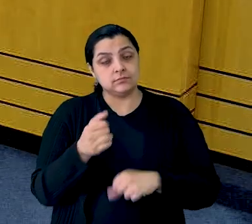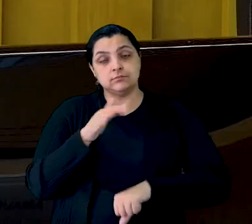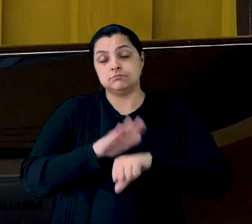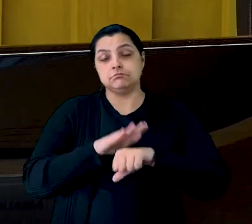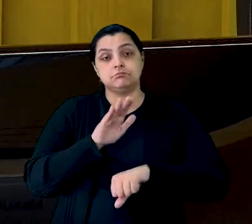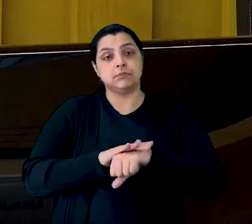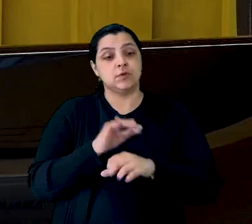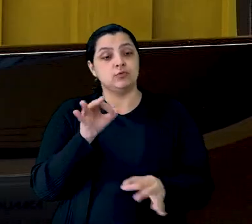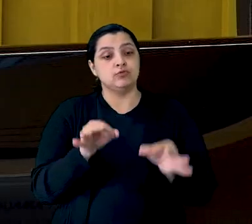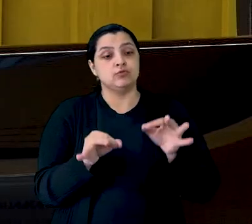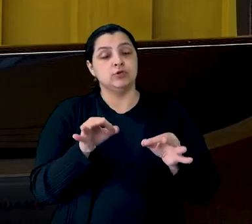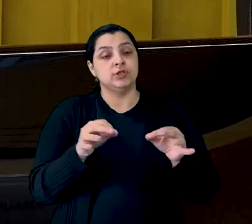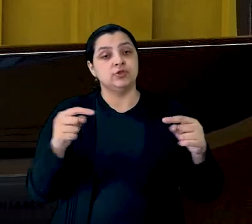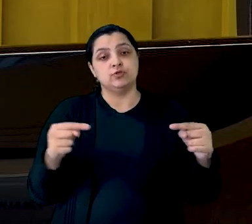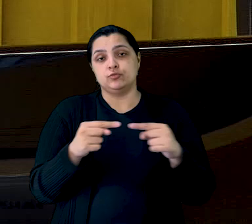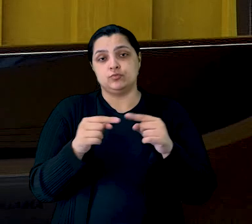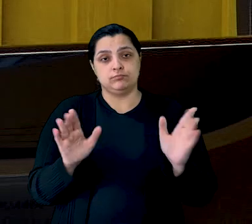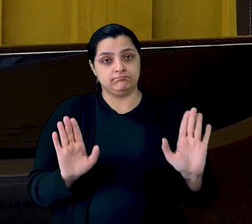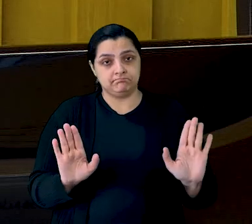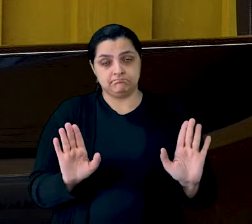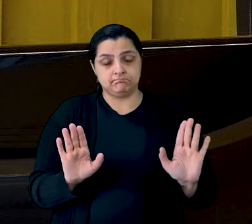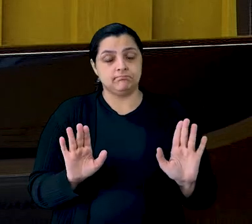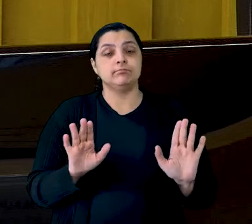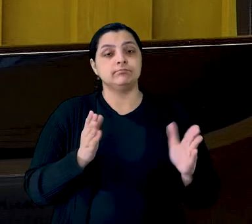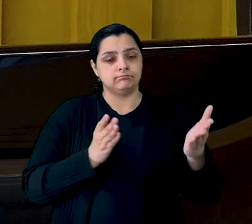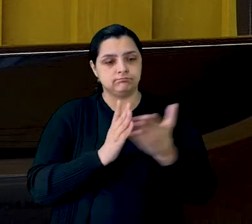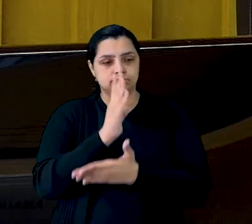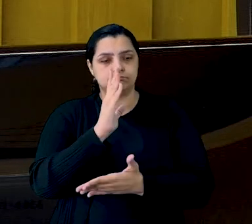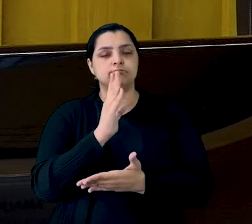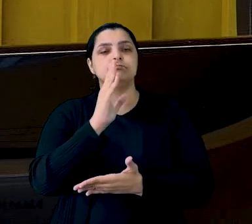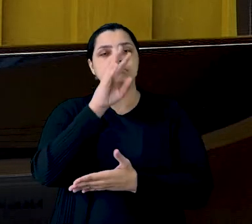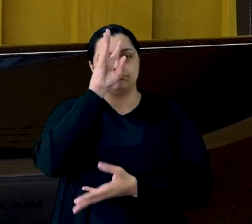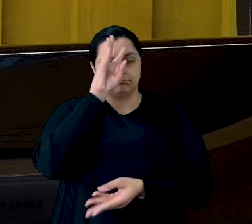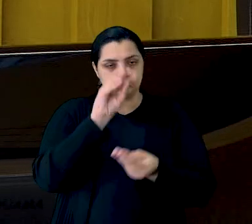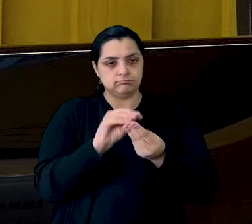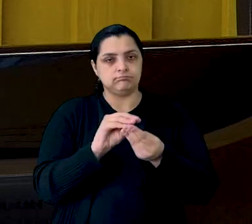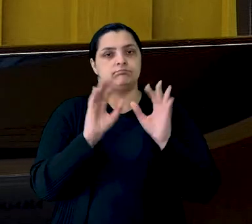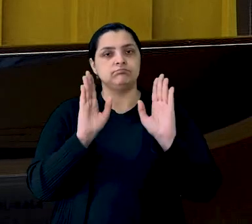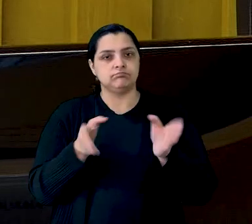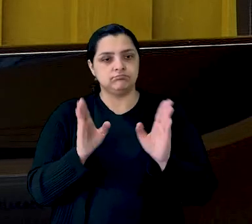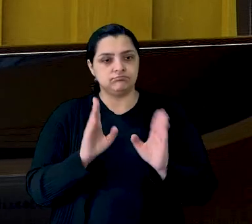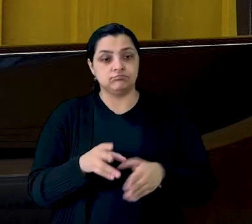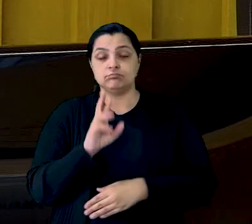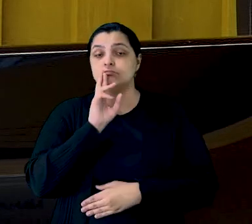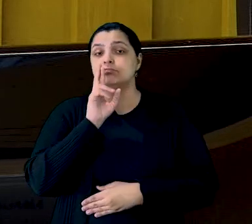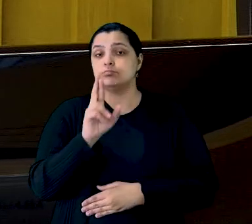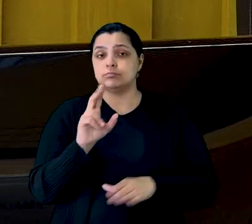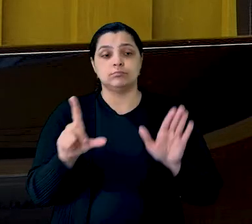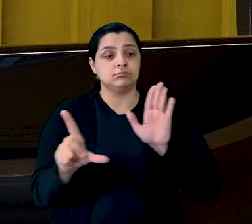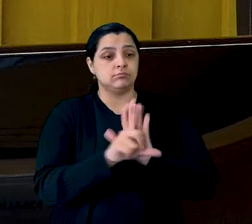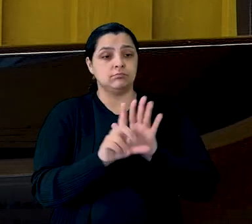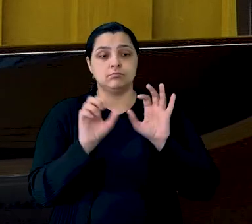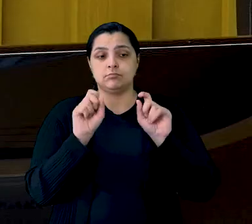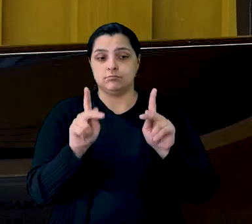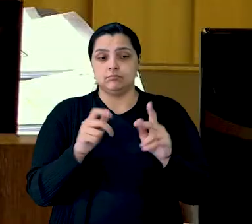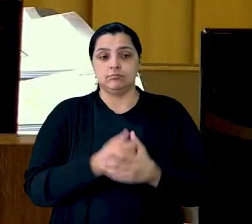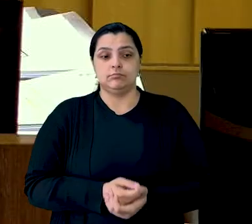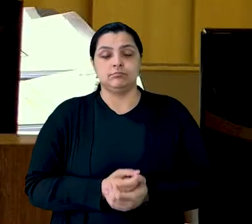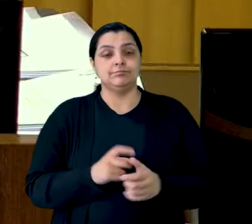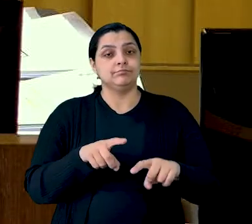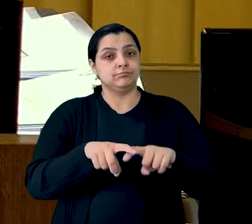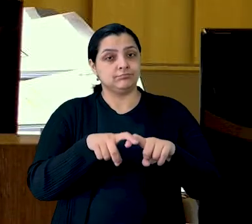é considerado um ato jurídico perfeito, ou seja, um ato válido, concluído e que já gerou efeitos